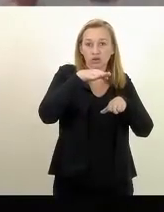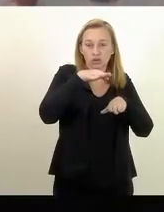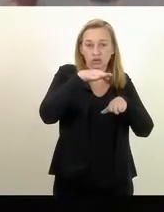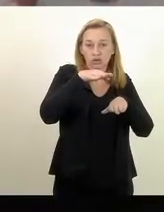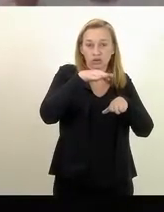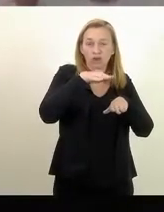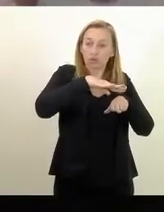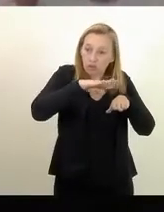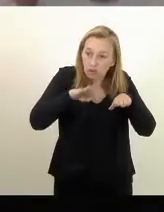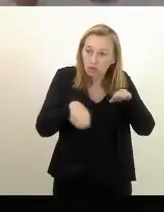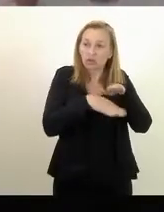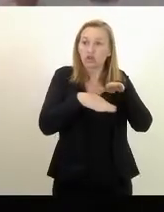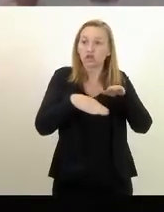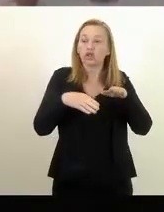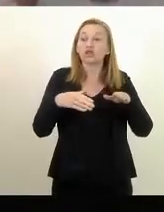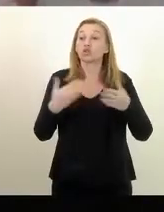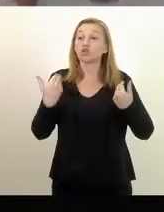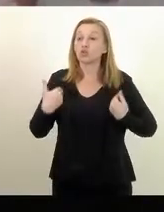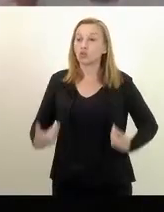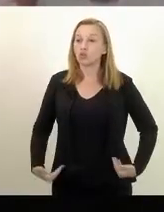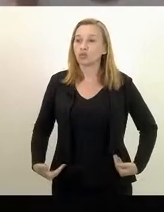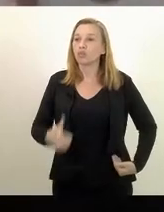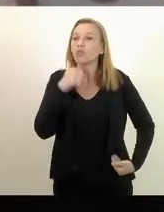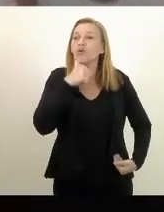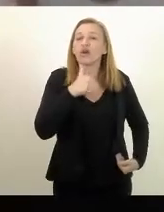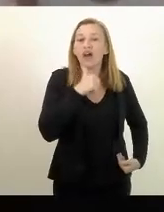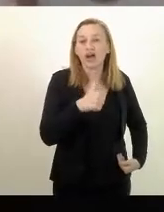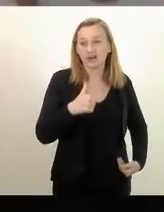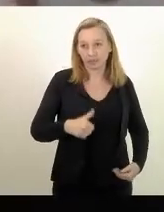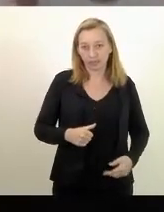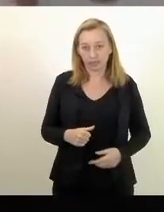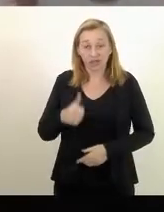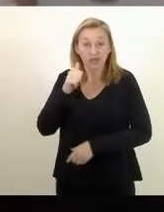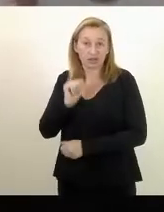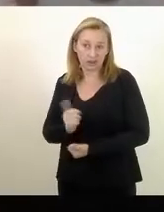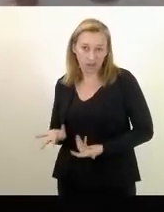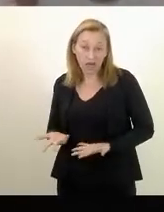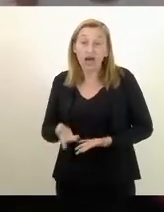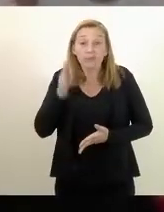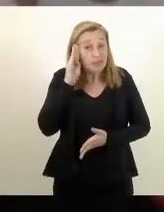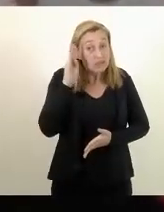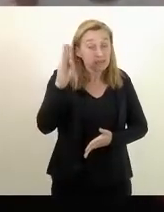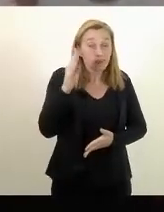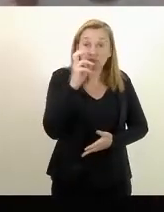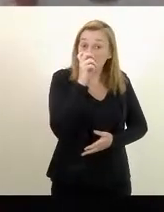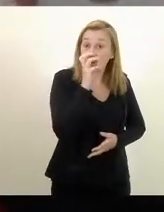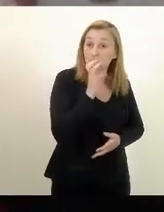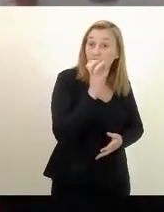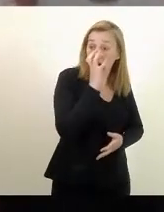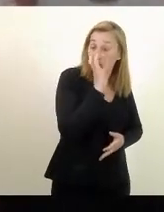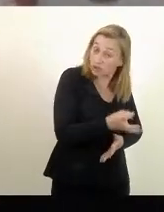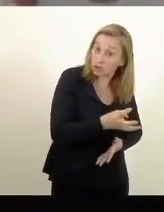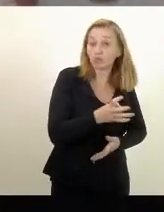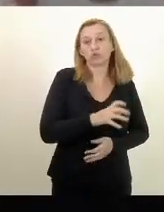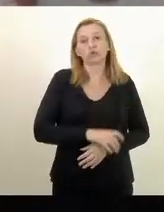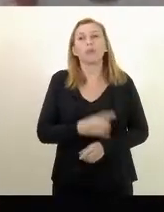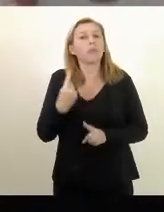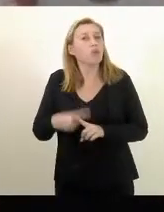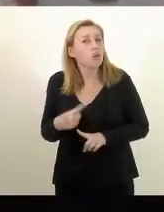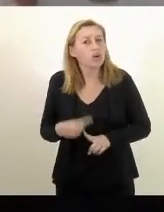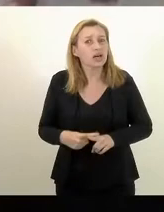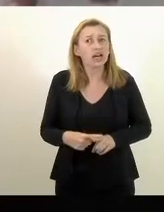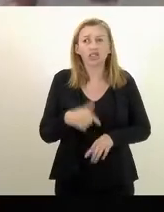dos corpos femininos é fundamental que a gente denuncie porque